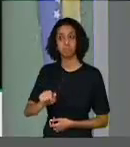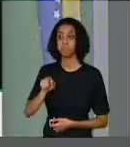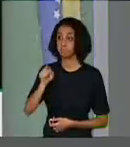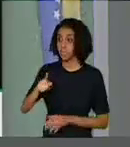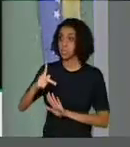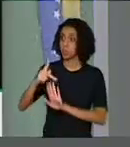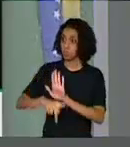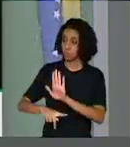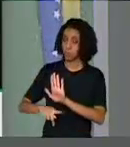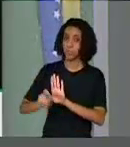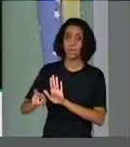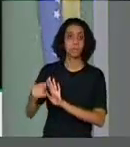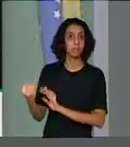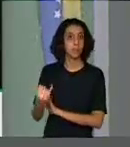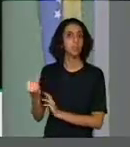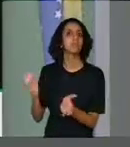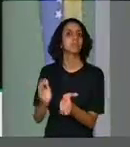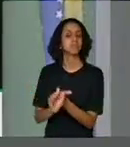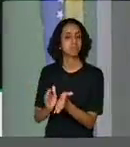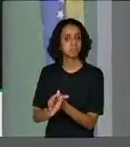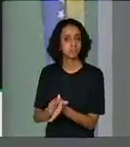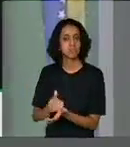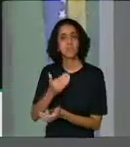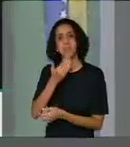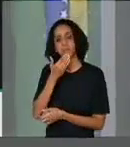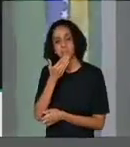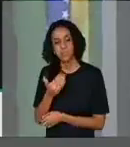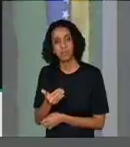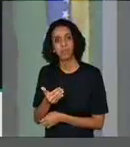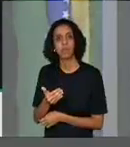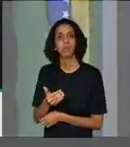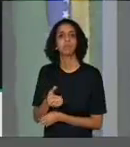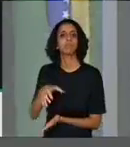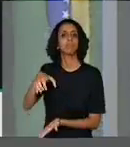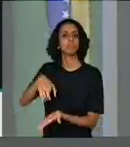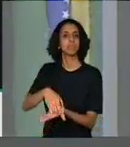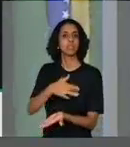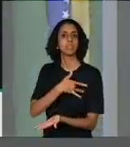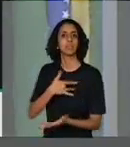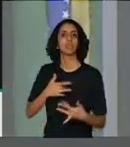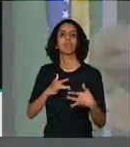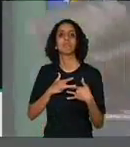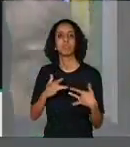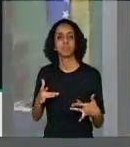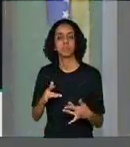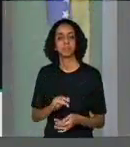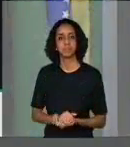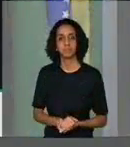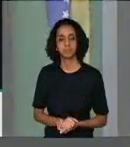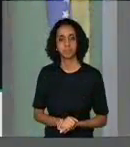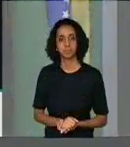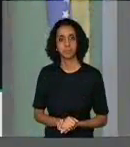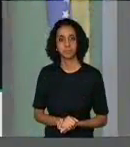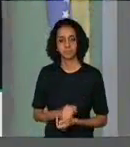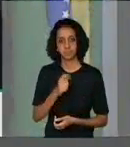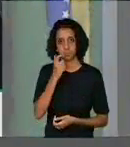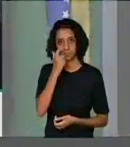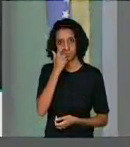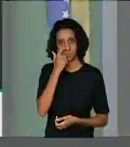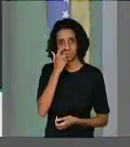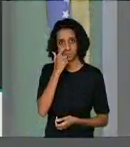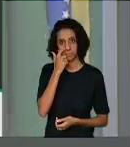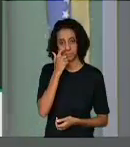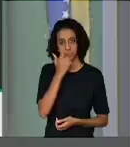importante projeto em benefício da Santa Casa de Misericórdia do país. É